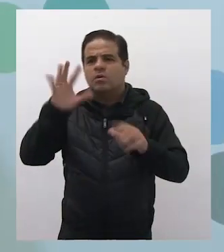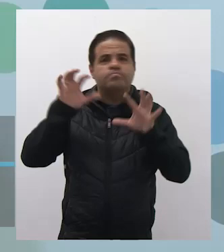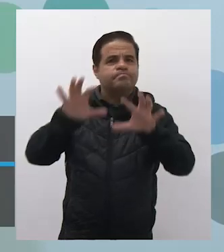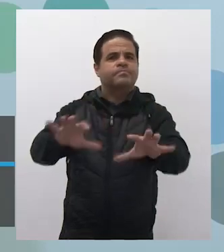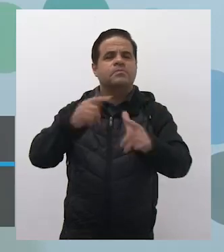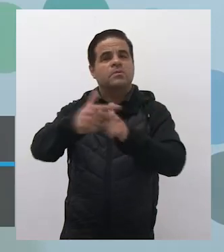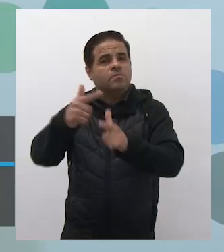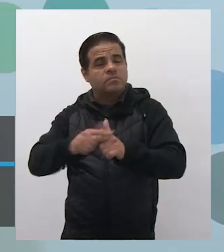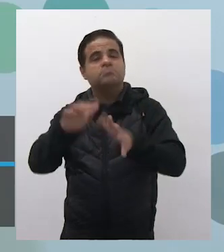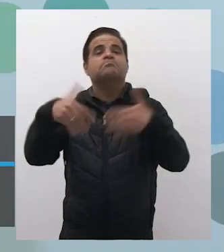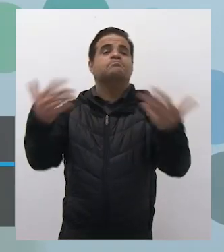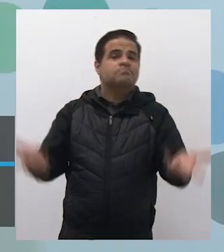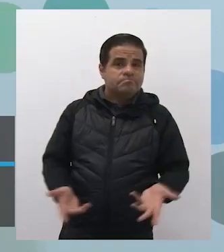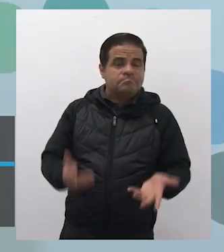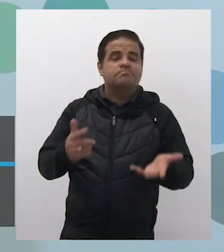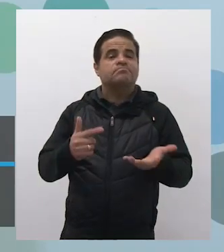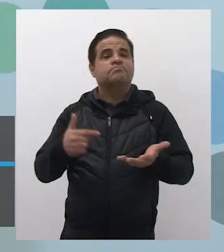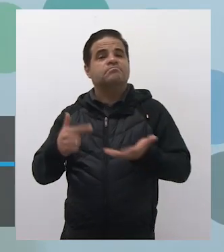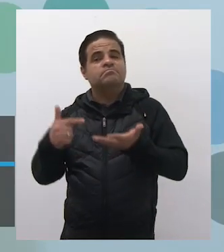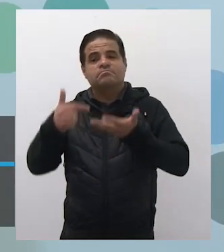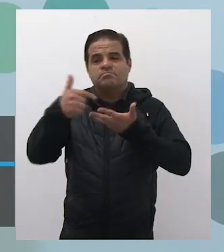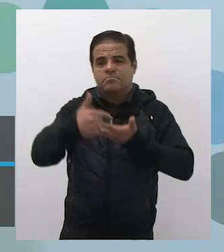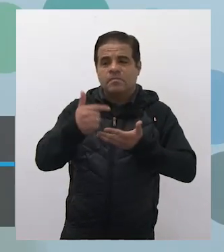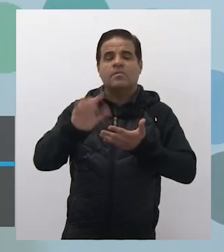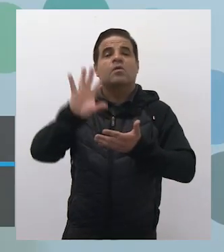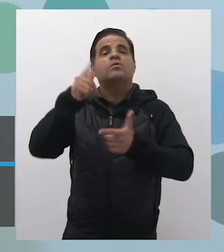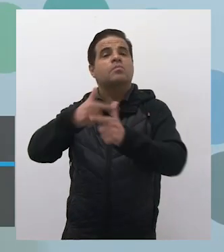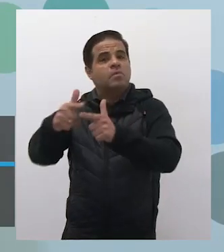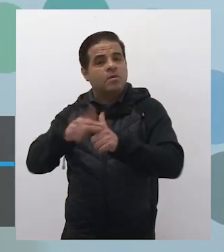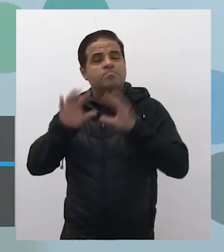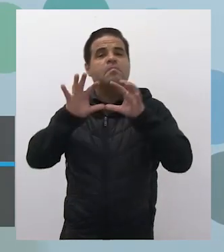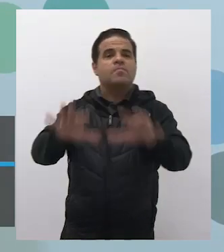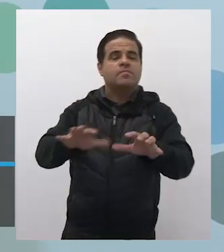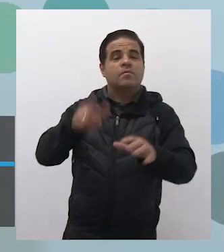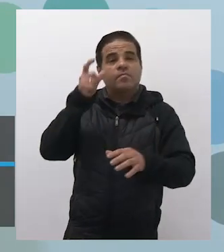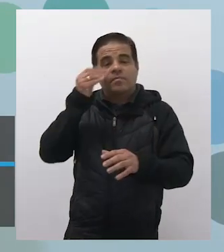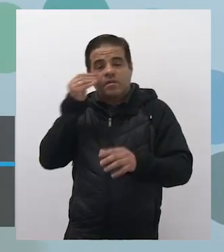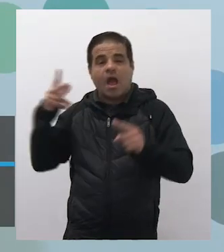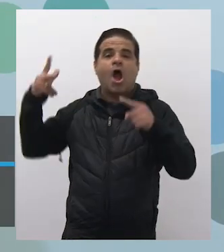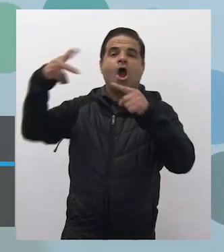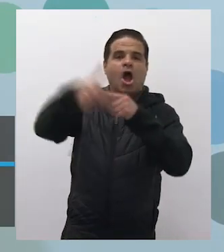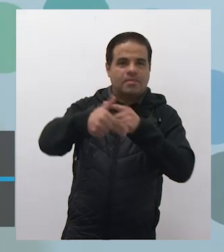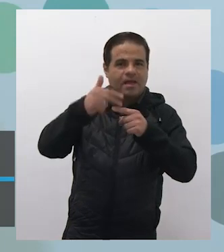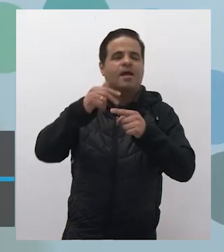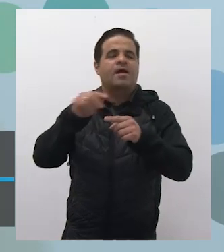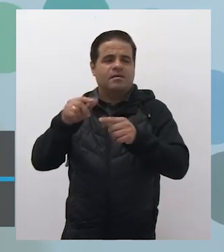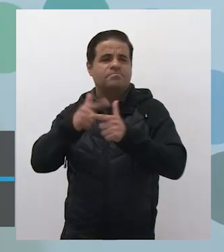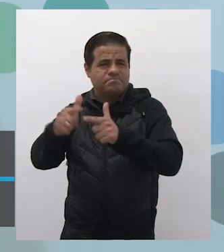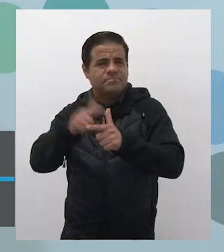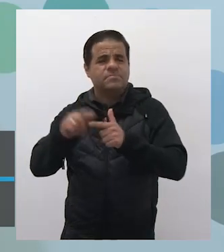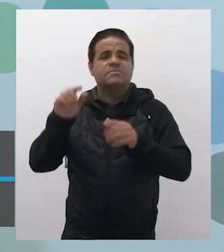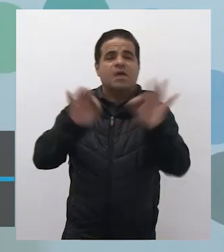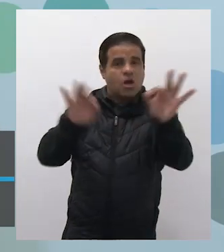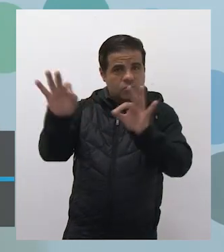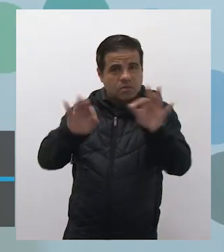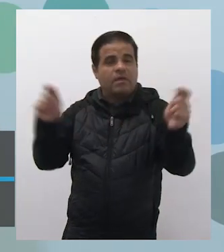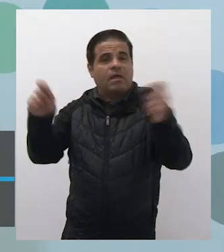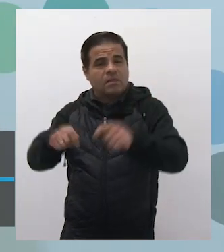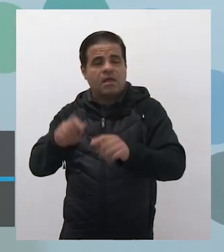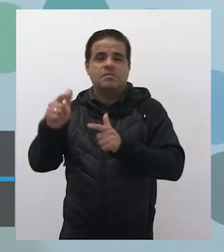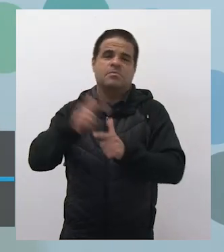esse problema, qual é a causa desse problema, e a gente vai tentar cortar essa causa para conseguir resolver esse